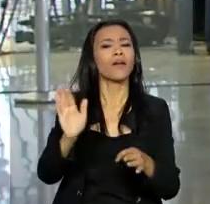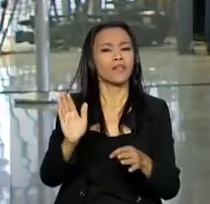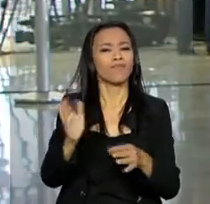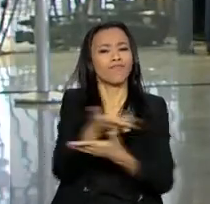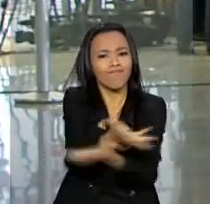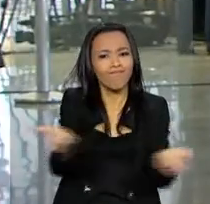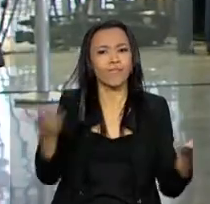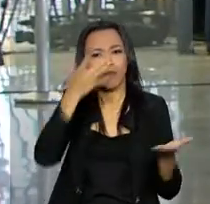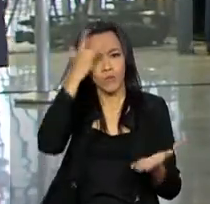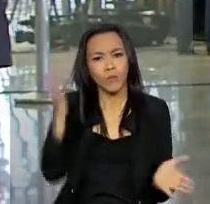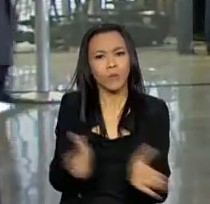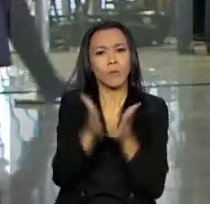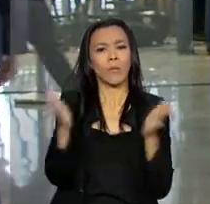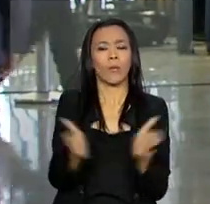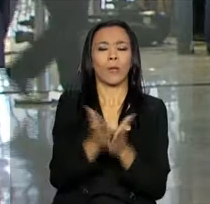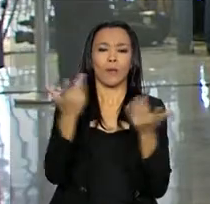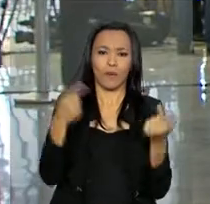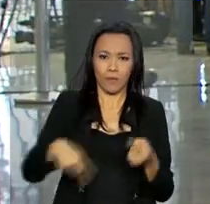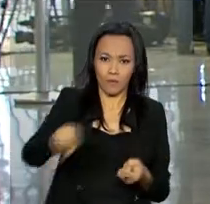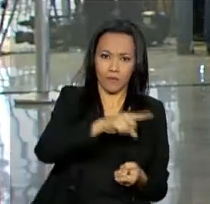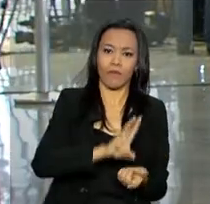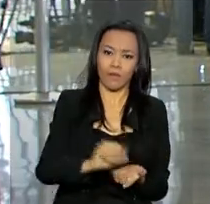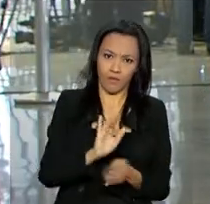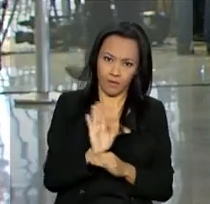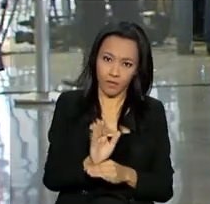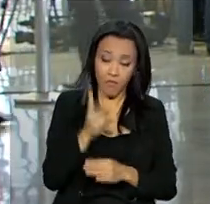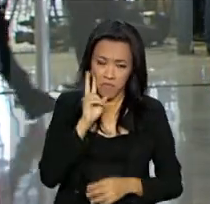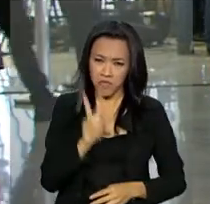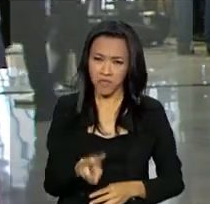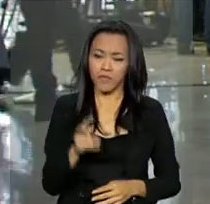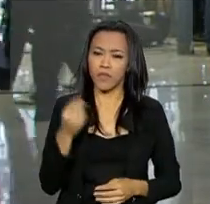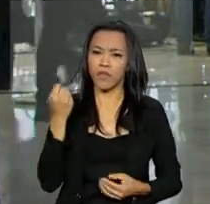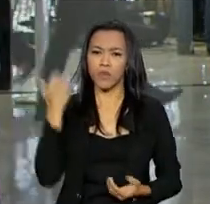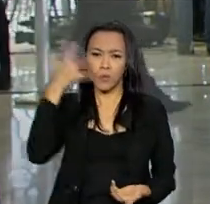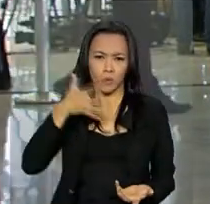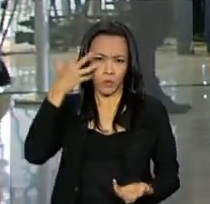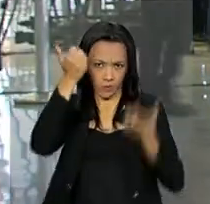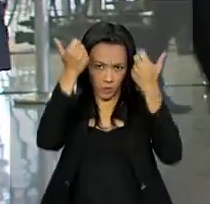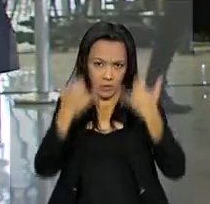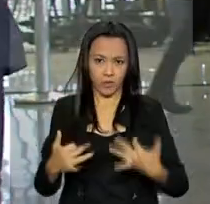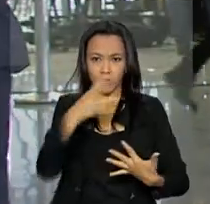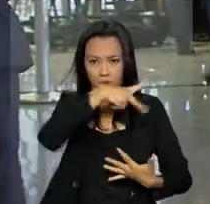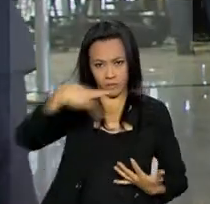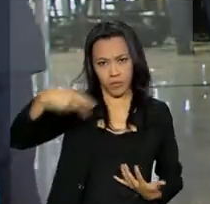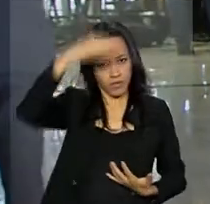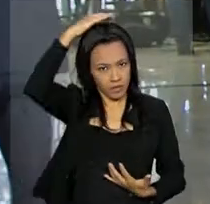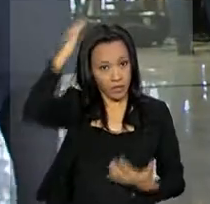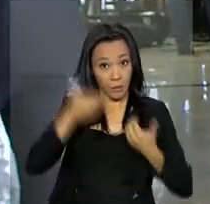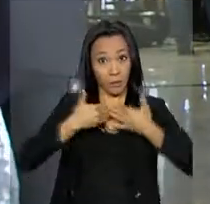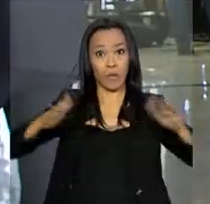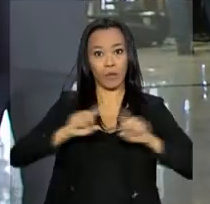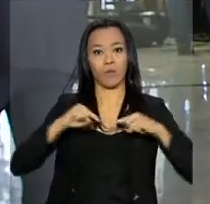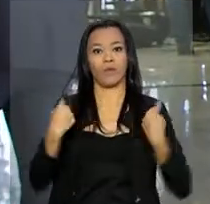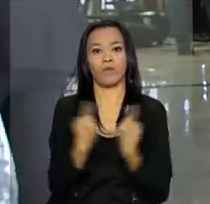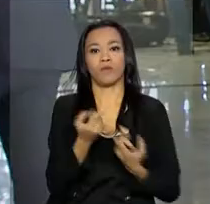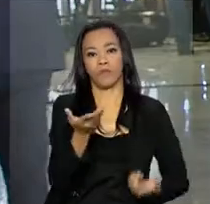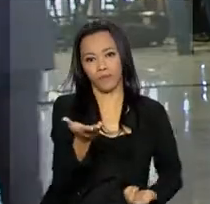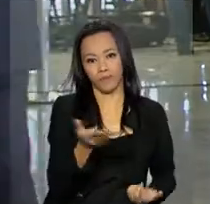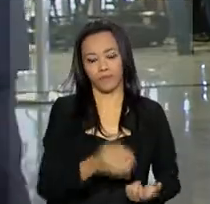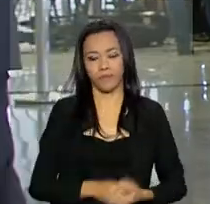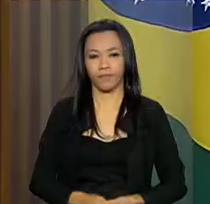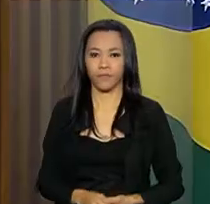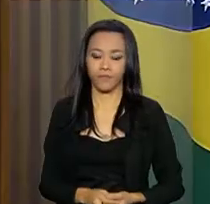em situação de maior vulnerabilidade vamos ouvir então um trecho do que o presidente disse logo na abertura do encontro